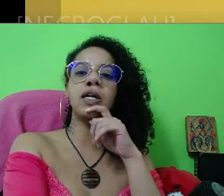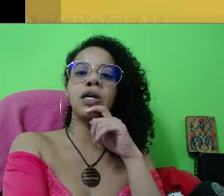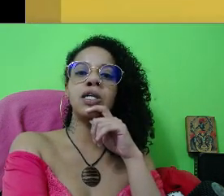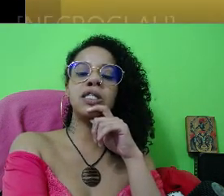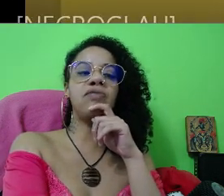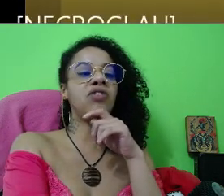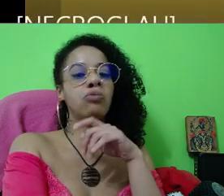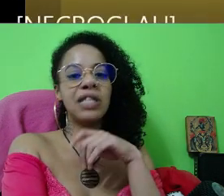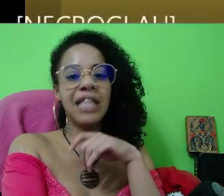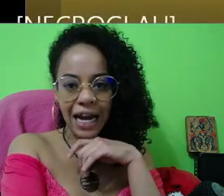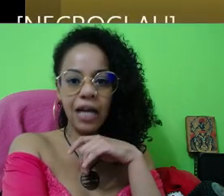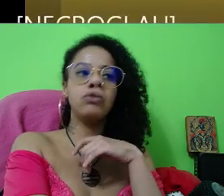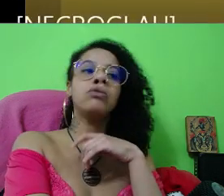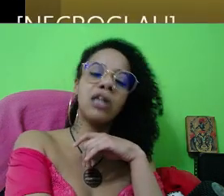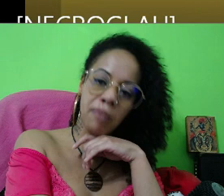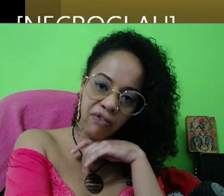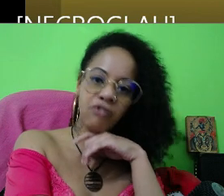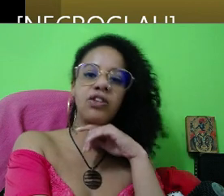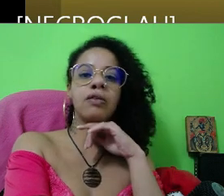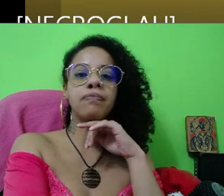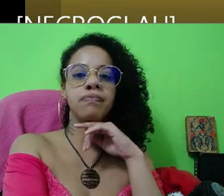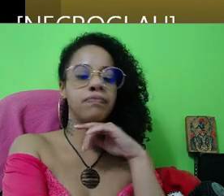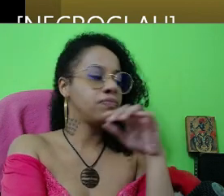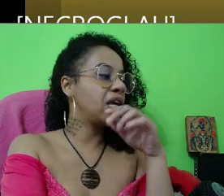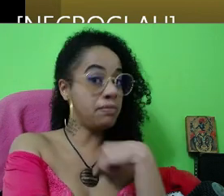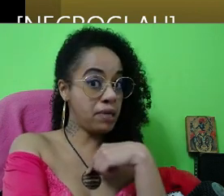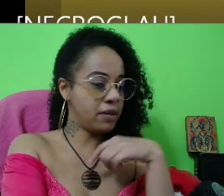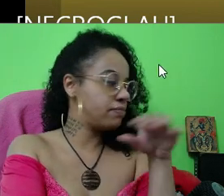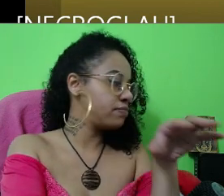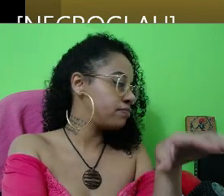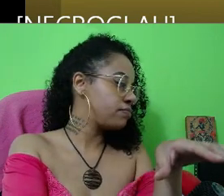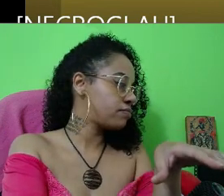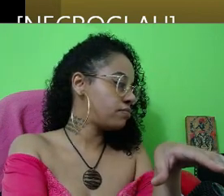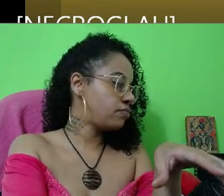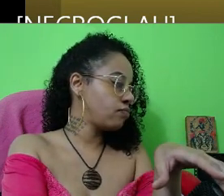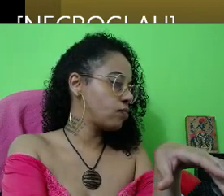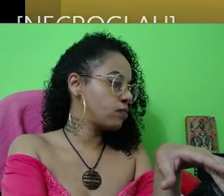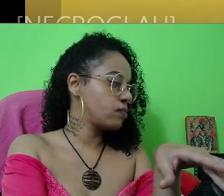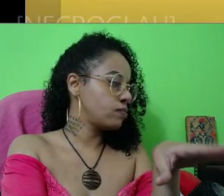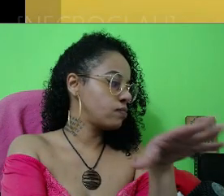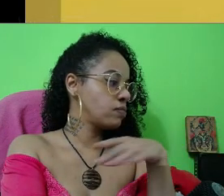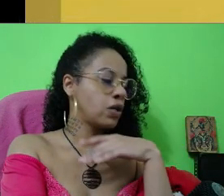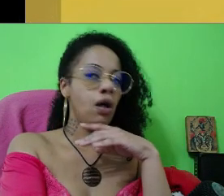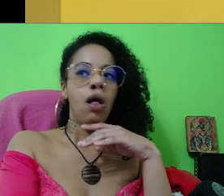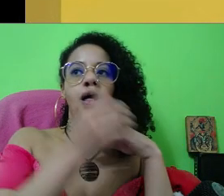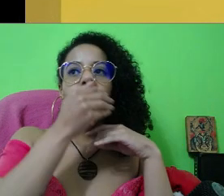em mim se vier um tarado também vai vir em mim